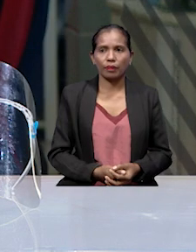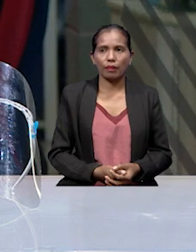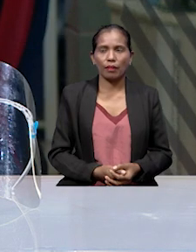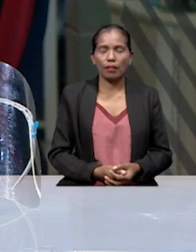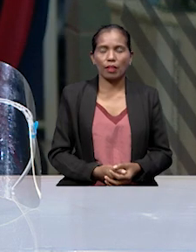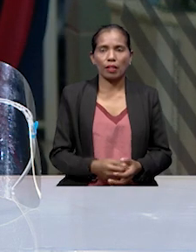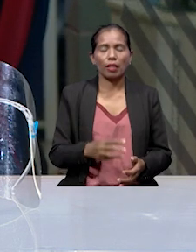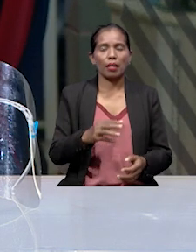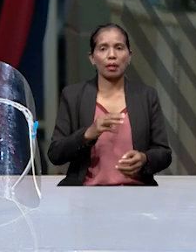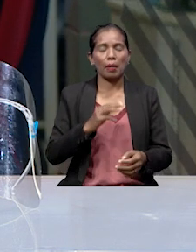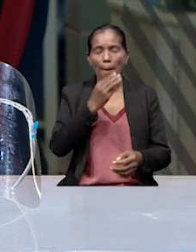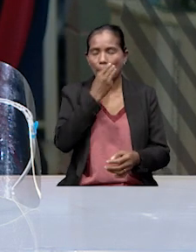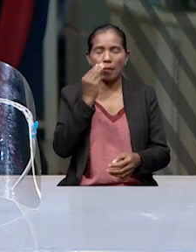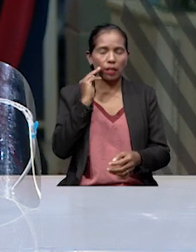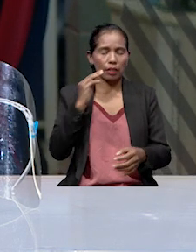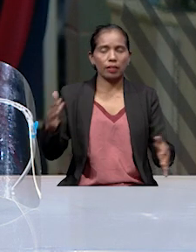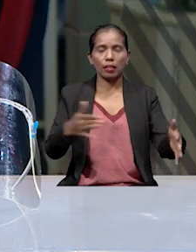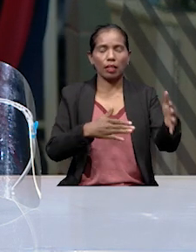Carol Catiri, se eu lembro, geração